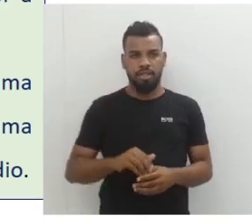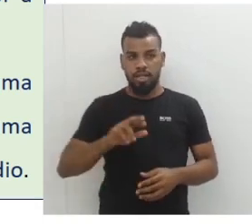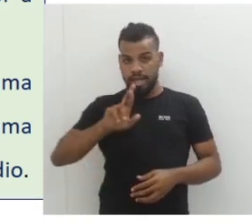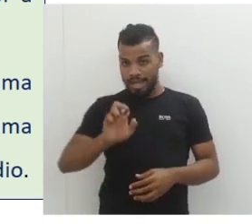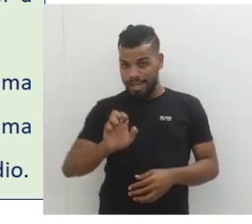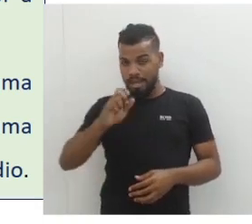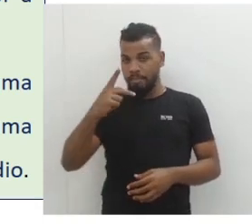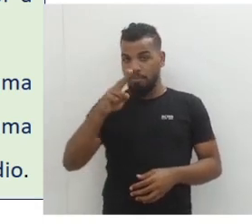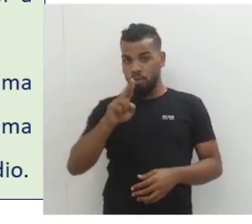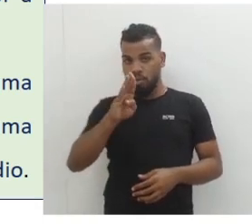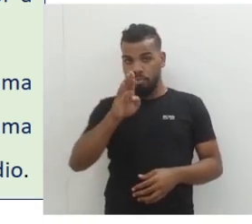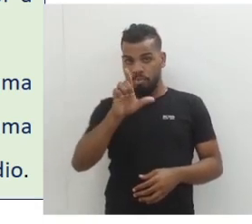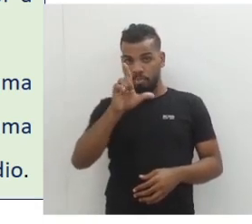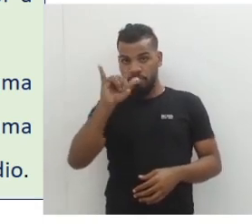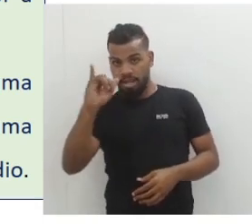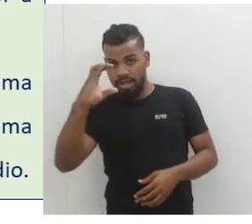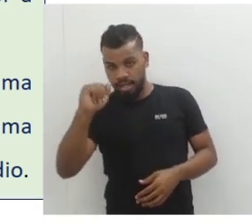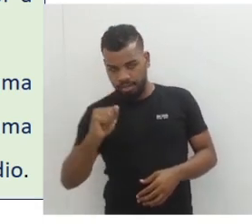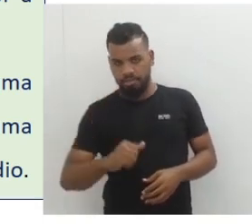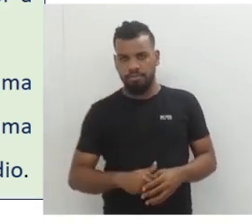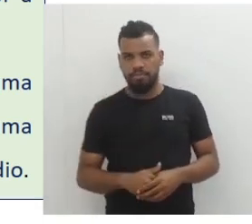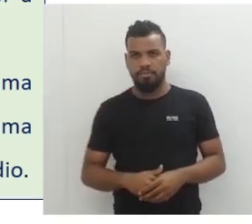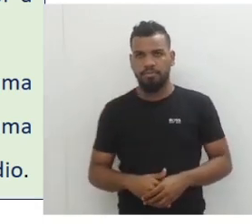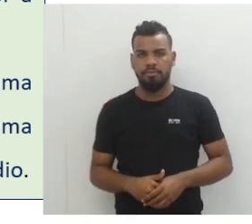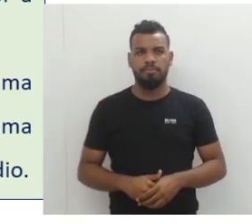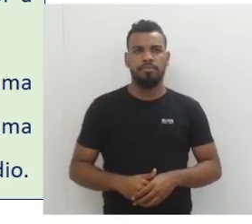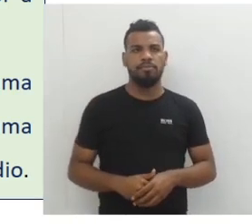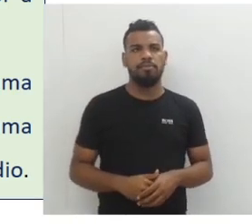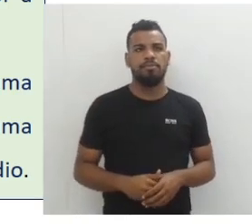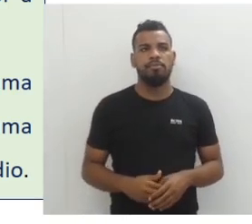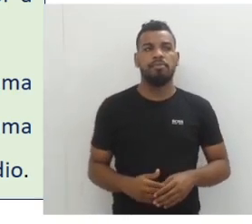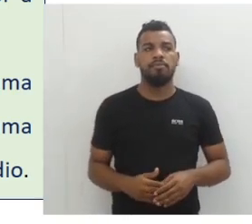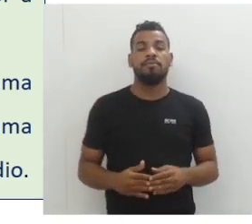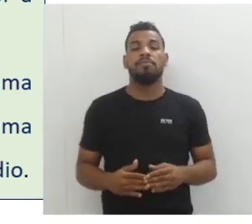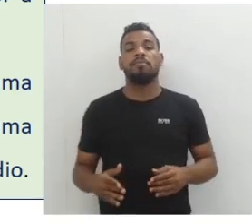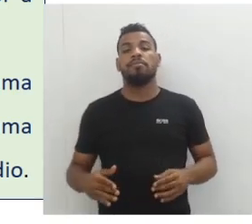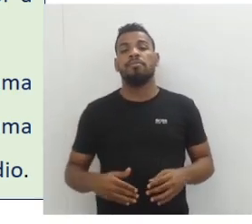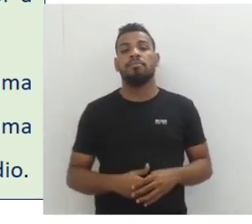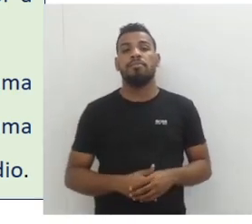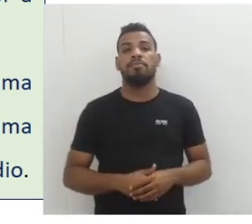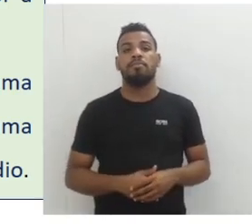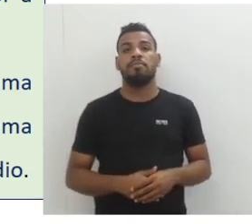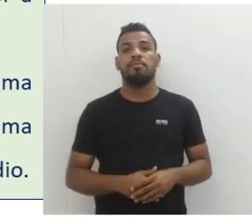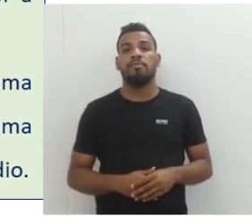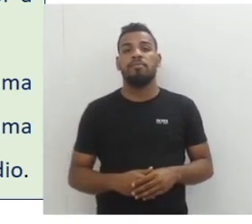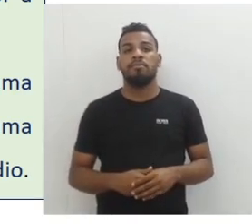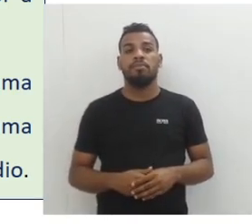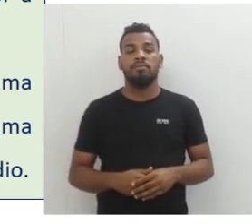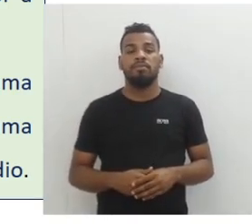Apesar da insatisfação da elite e das turbulências, houve uma